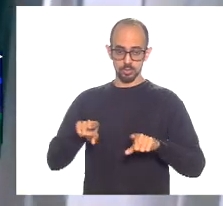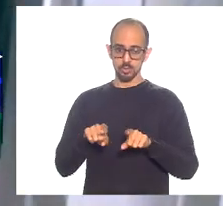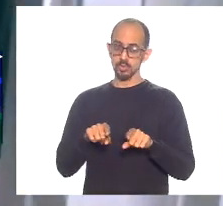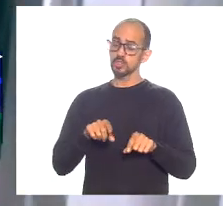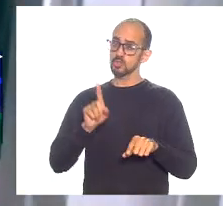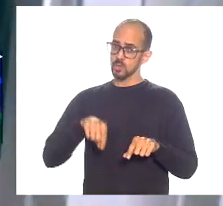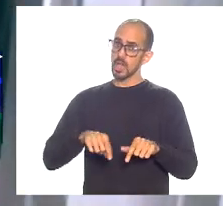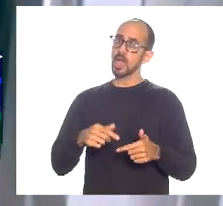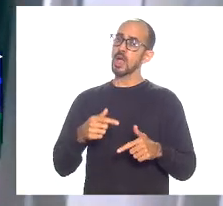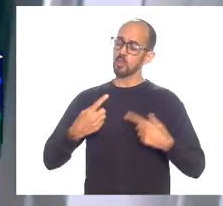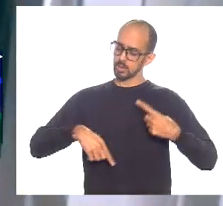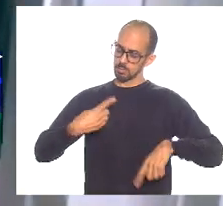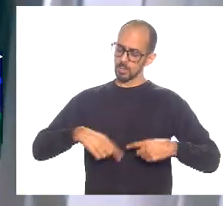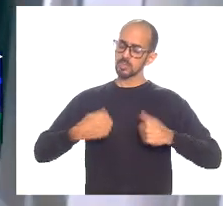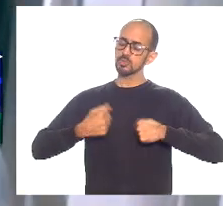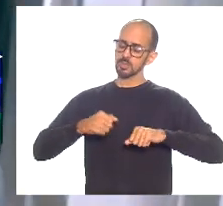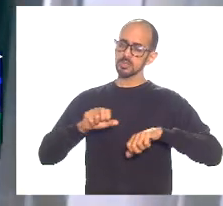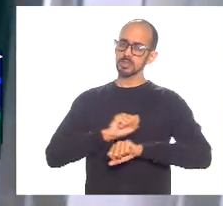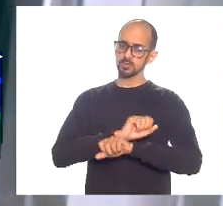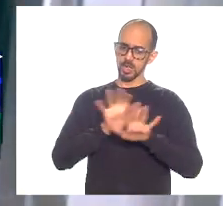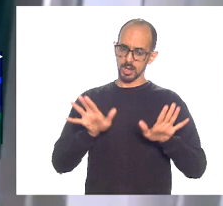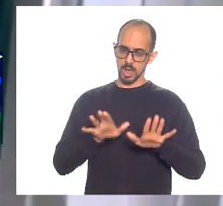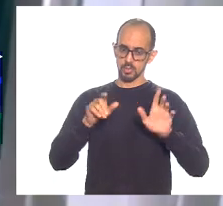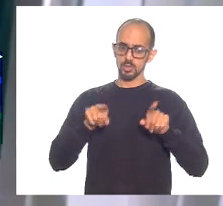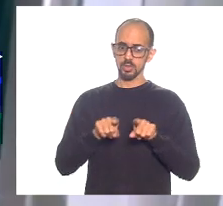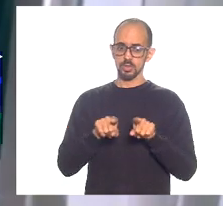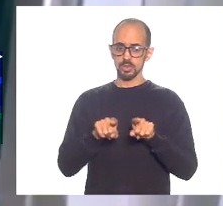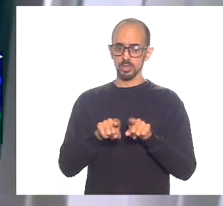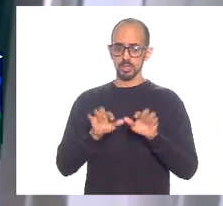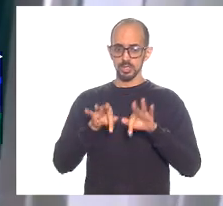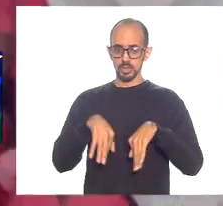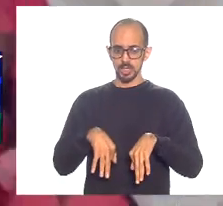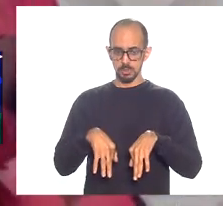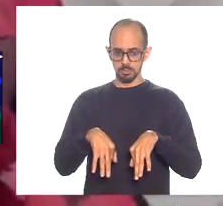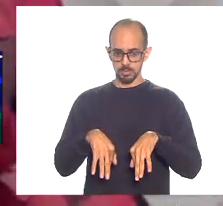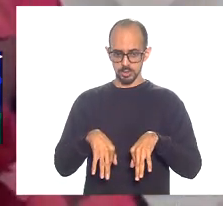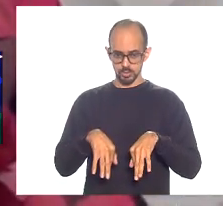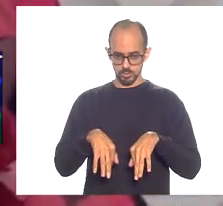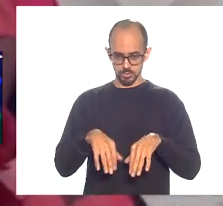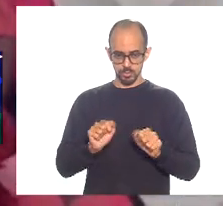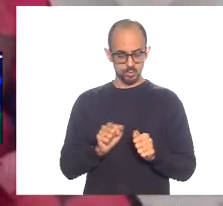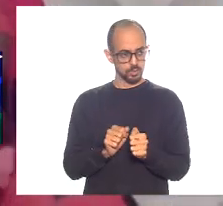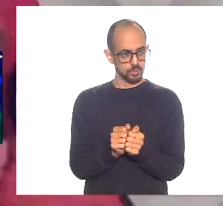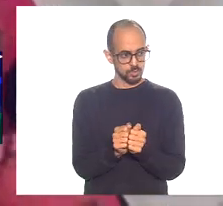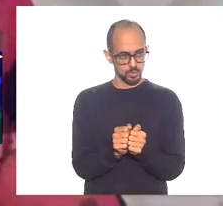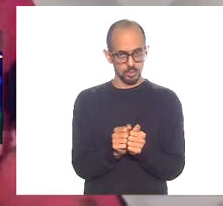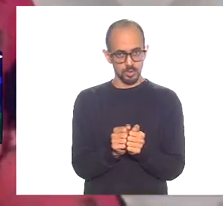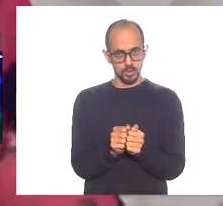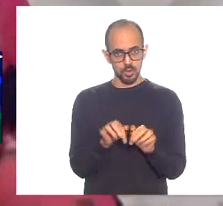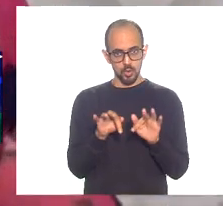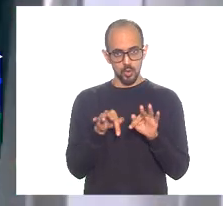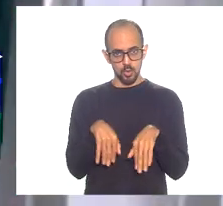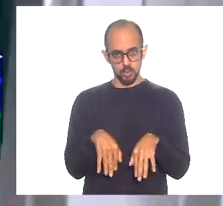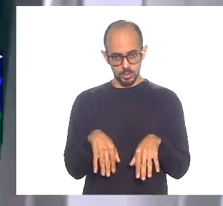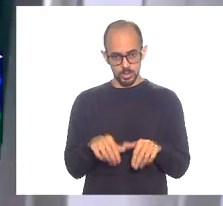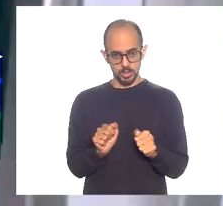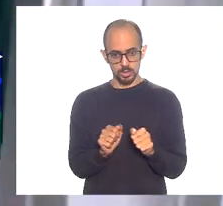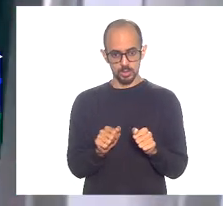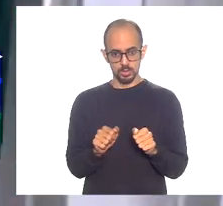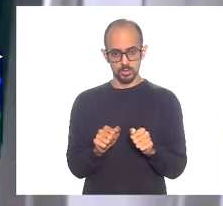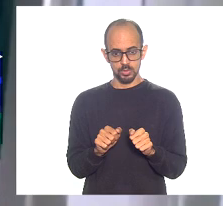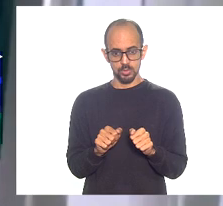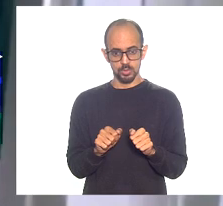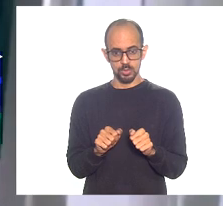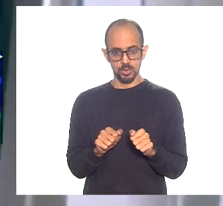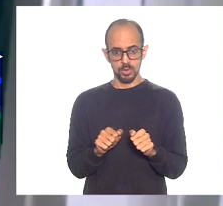esse é o debate aqui é preciso ser feito com clareza e conclui dizendo que forma calma Black concluindo por favor e para deixar de fazer